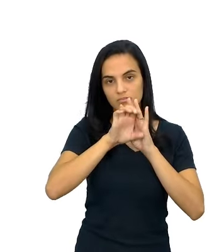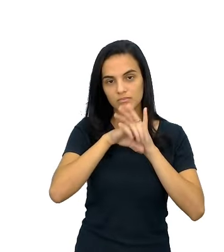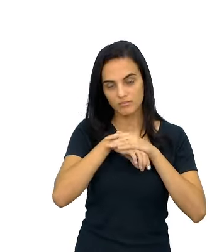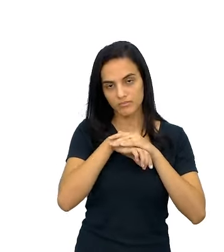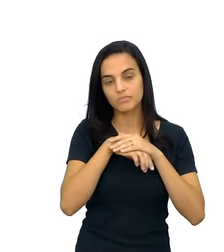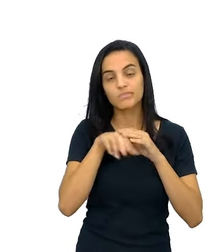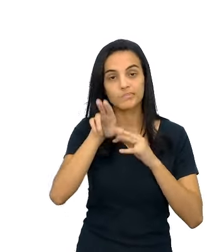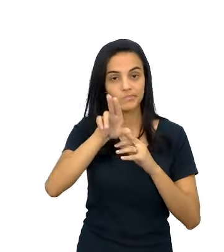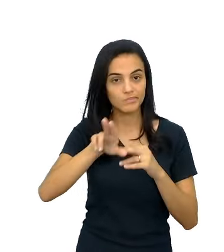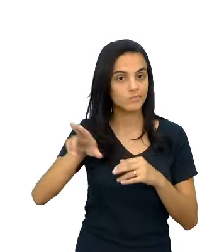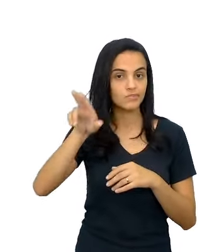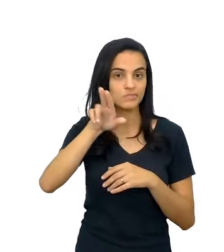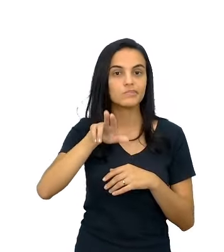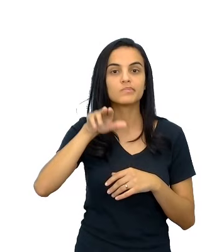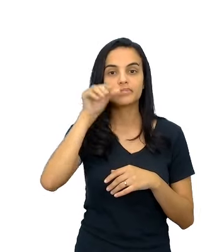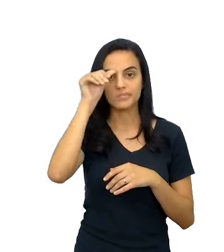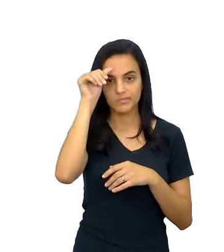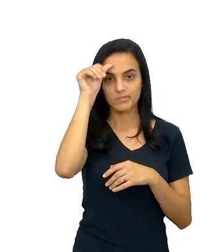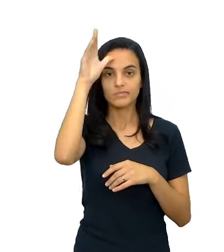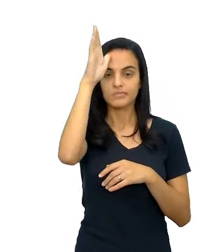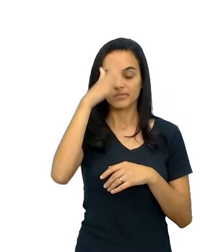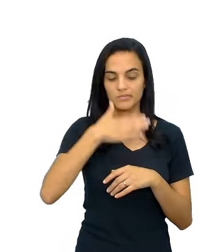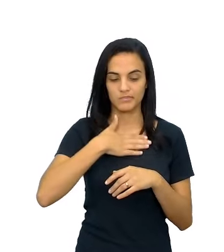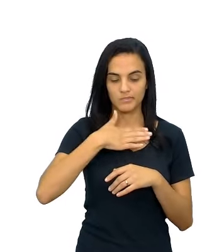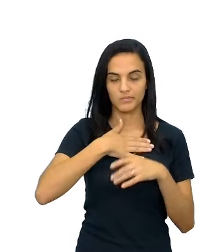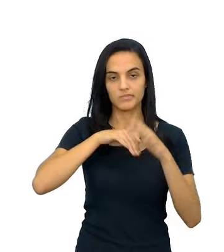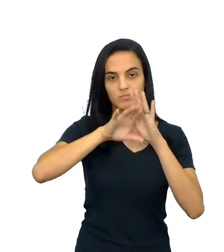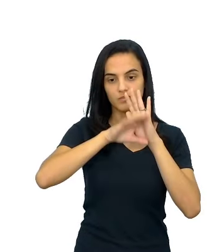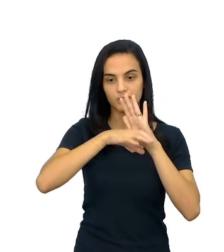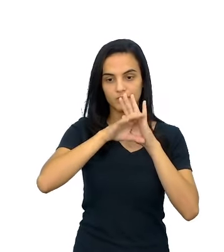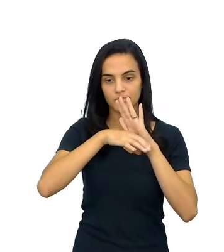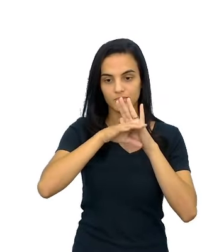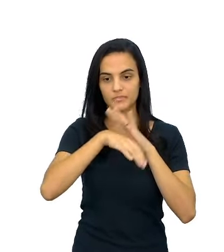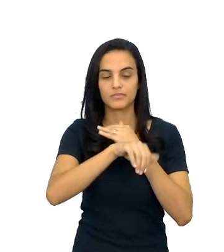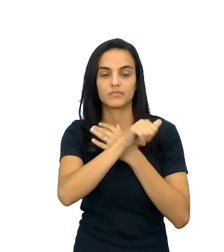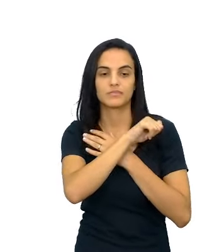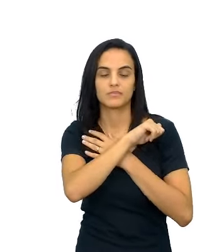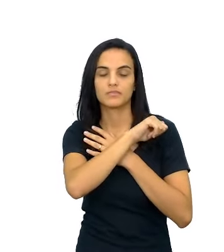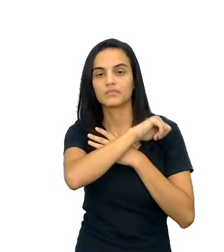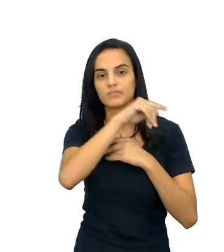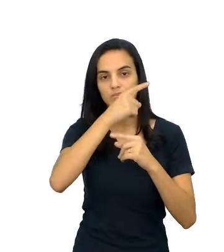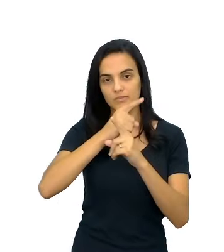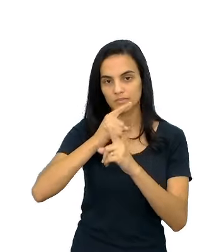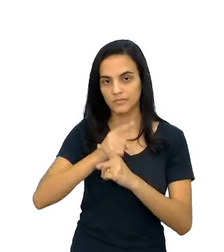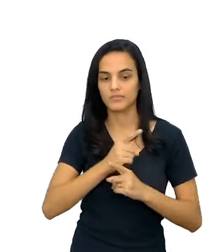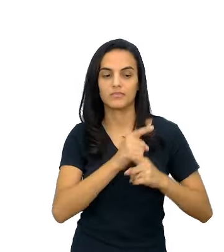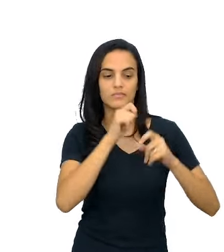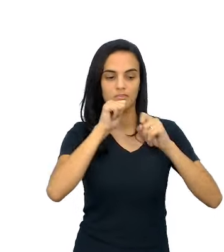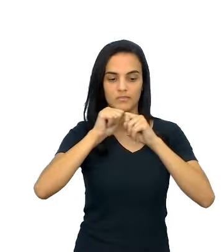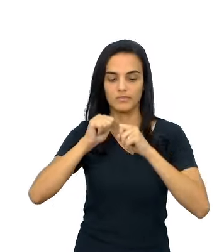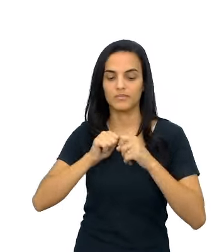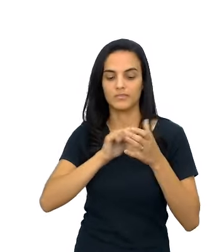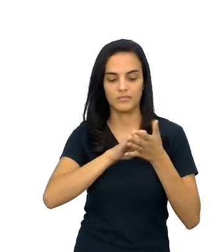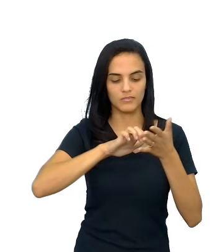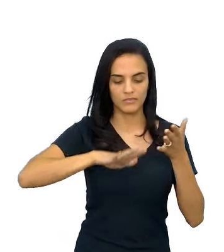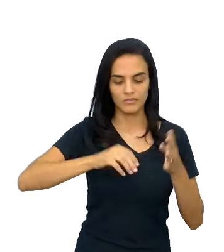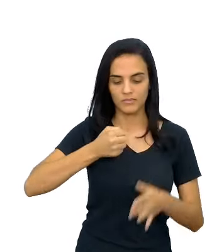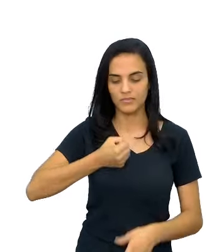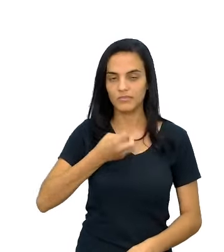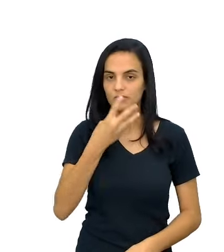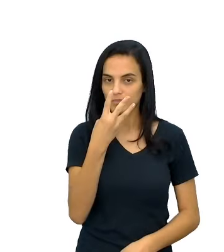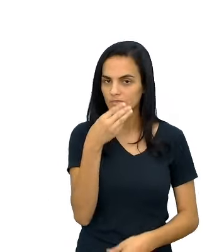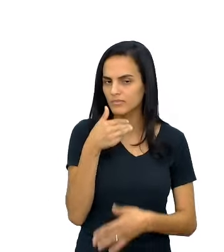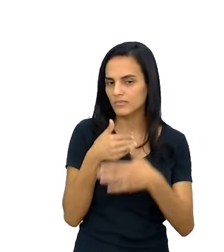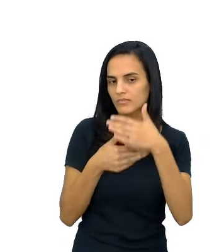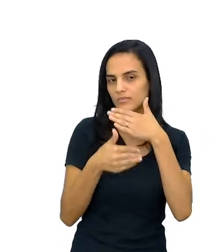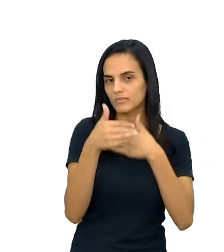e utilizando o conhecimento meu do conteúdo e dos estudantes, né, identificados por meio da realização da atividade 3, que eu comece